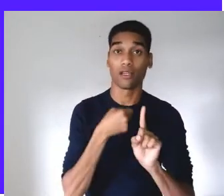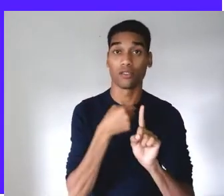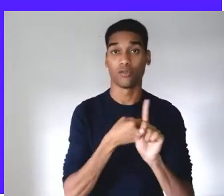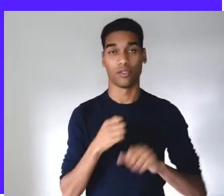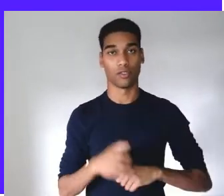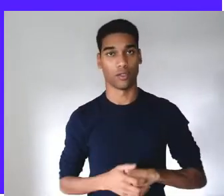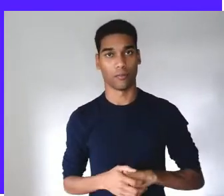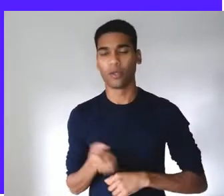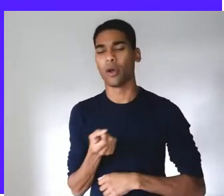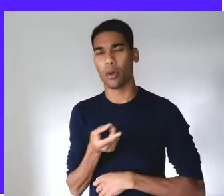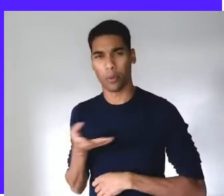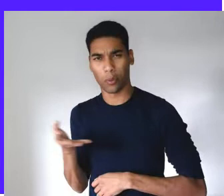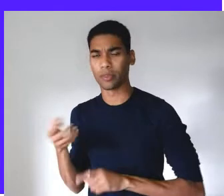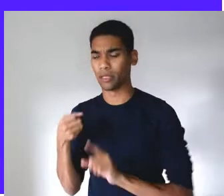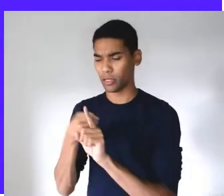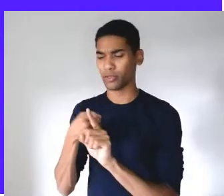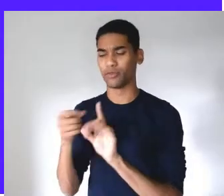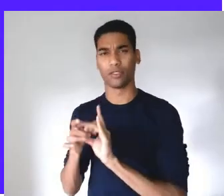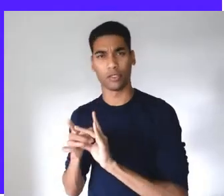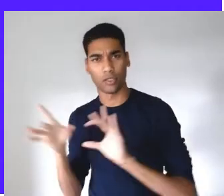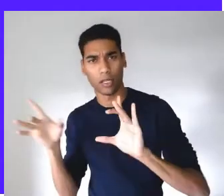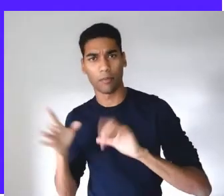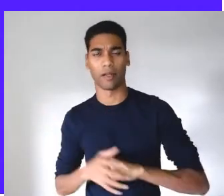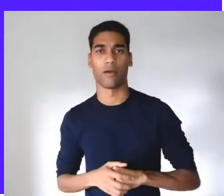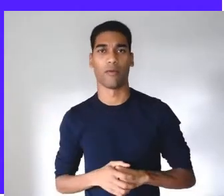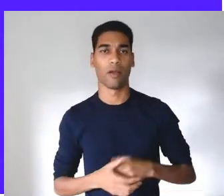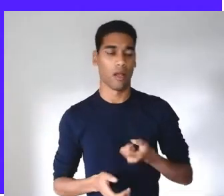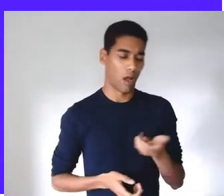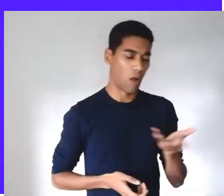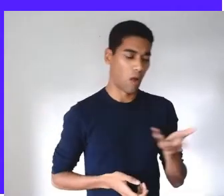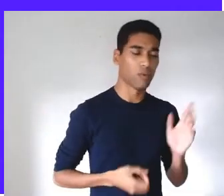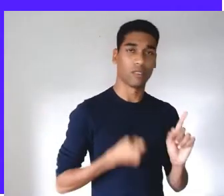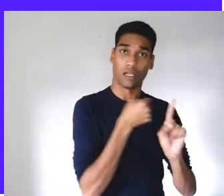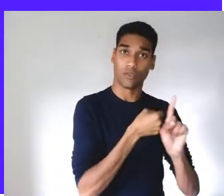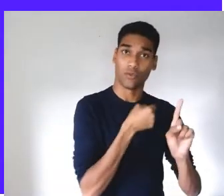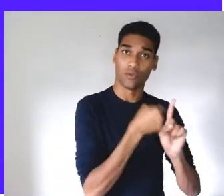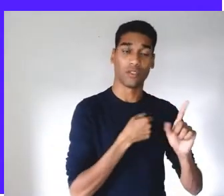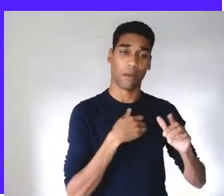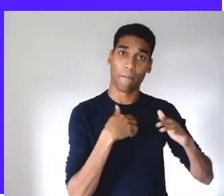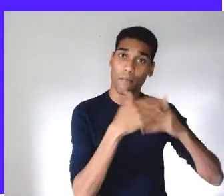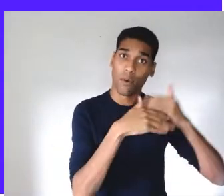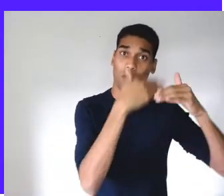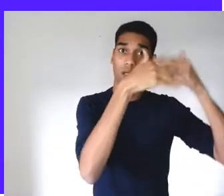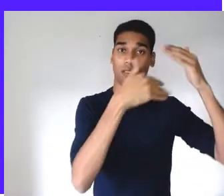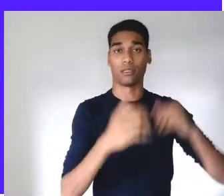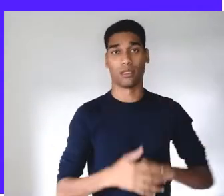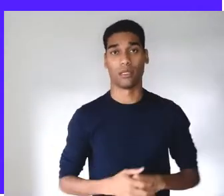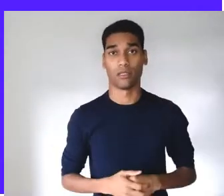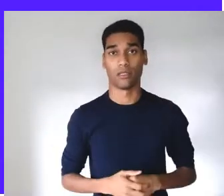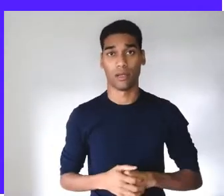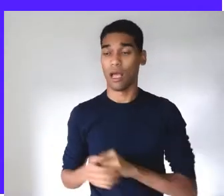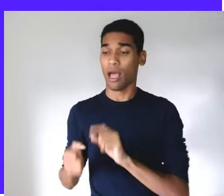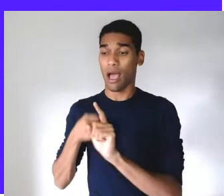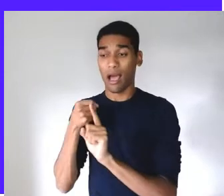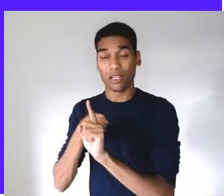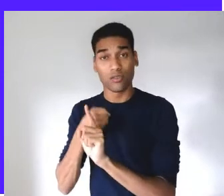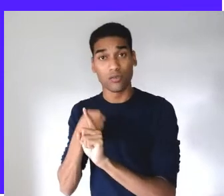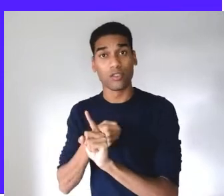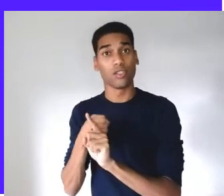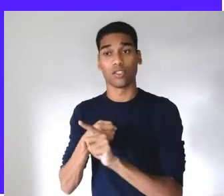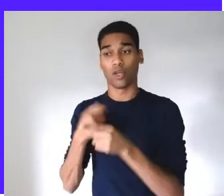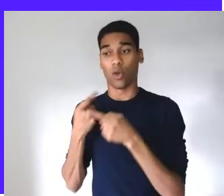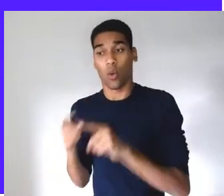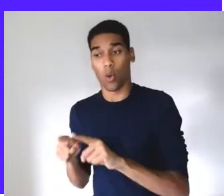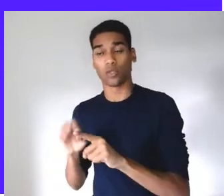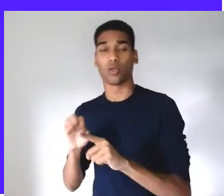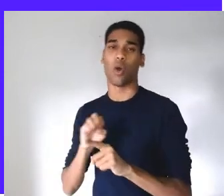ativistas progressistas, ativistas contra ou a favor das cotas, ativistas contra